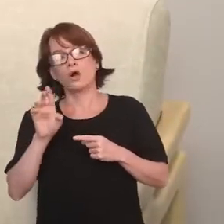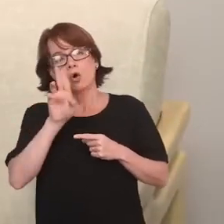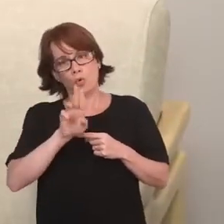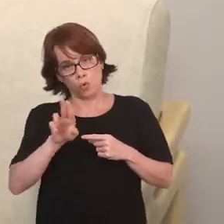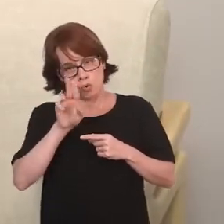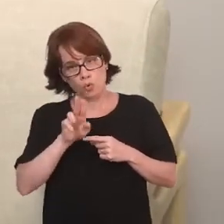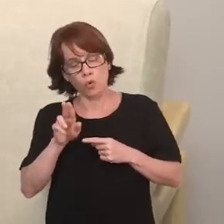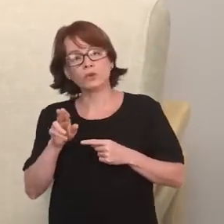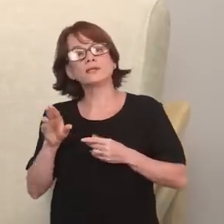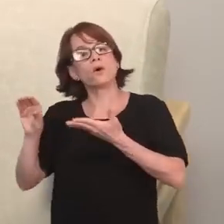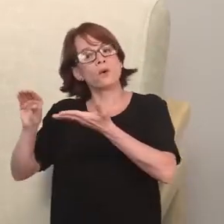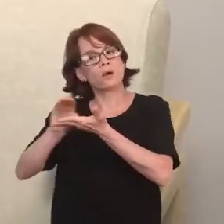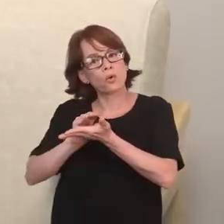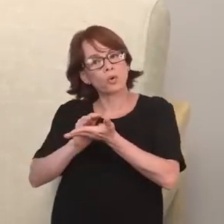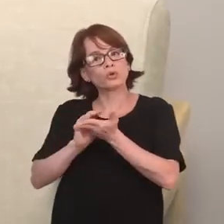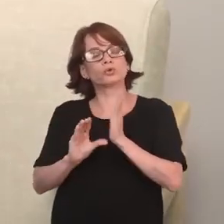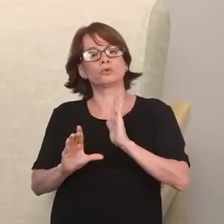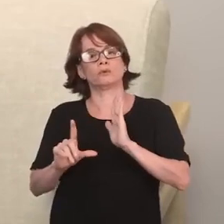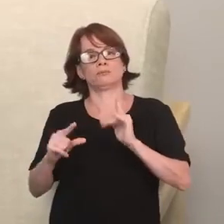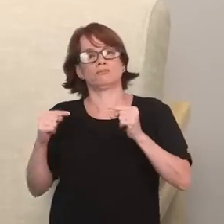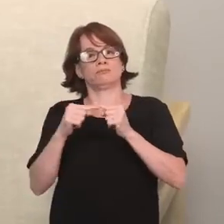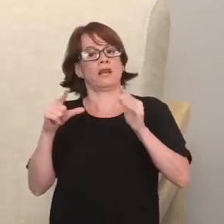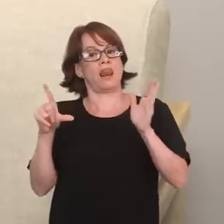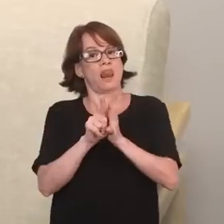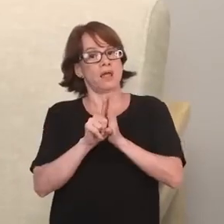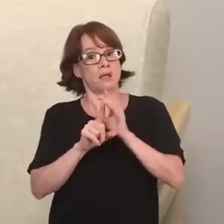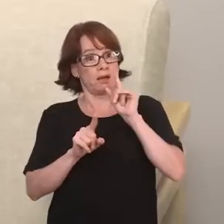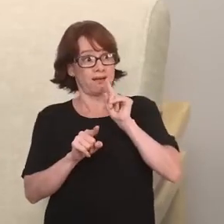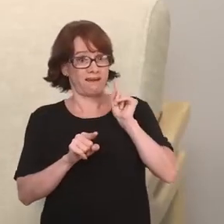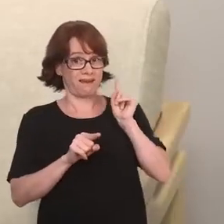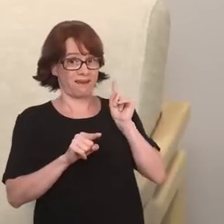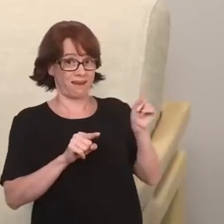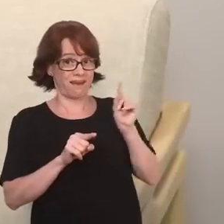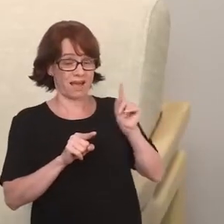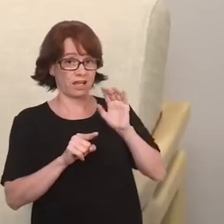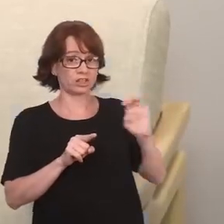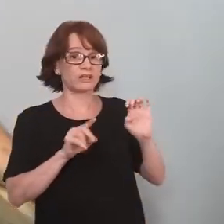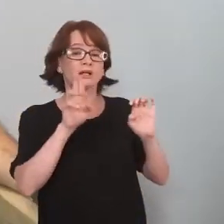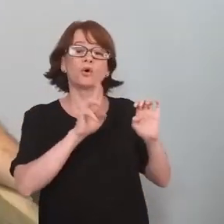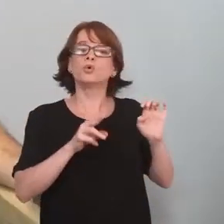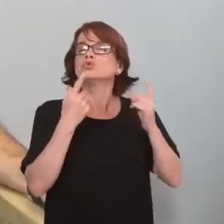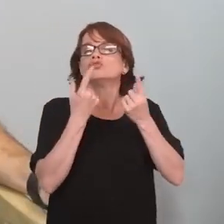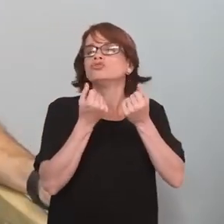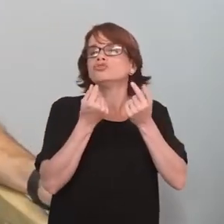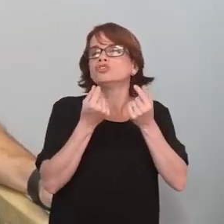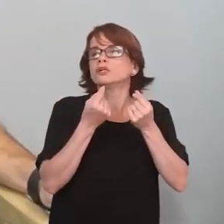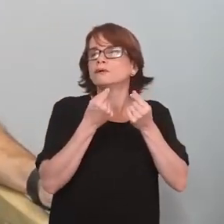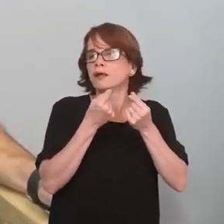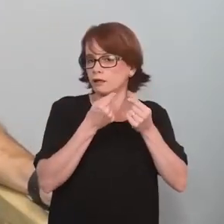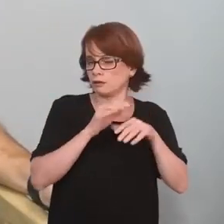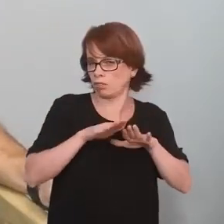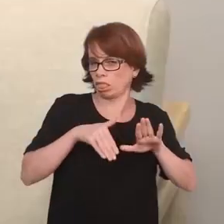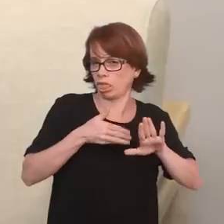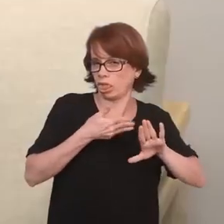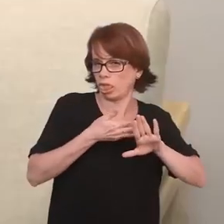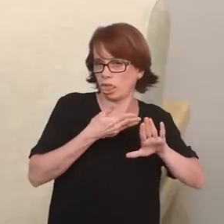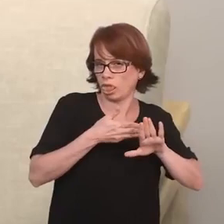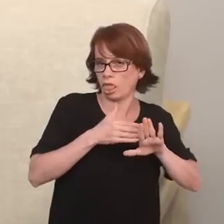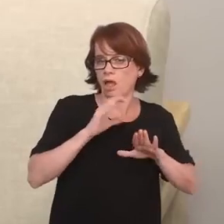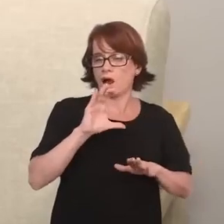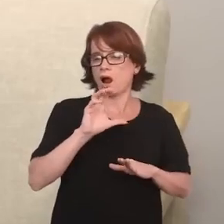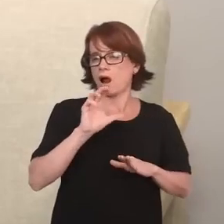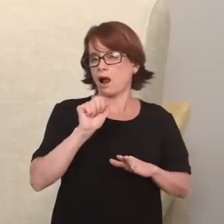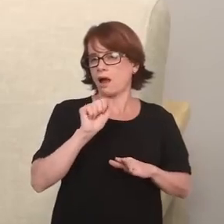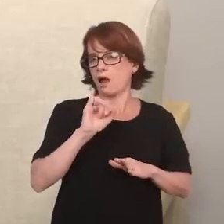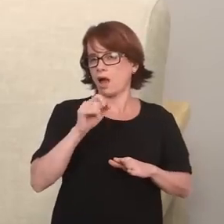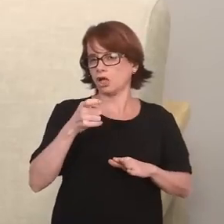é disponibilizado, eles usam dinheiro de caixa 2, dinheiro que eles desviam de lá para cá. E a forma de utilização é muito diferente. E a forma de utilização. Então, assim,